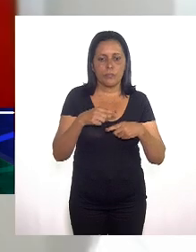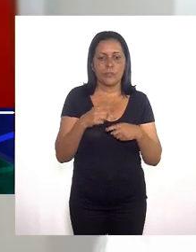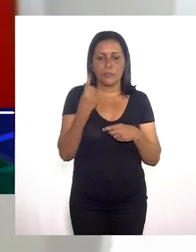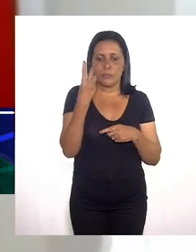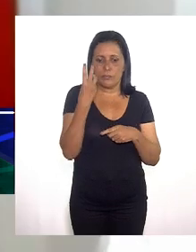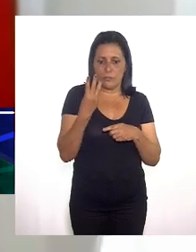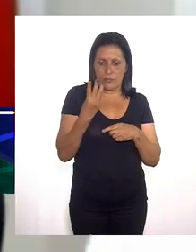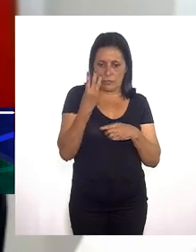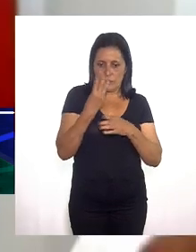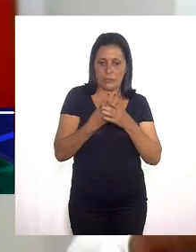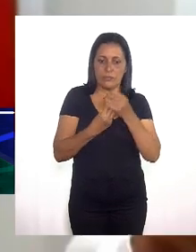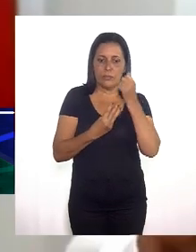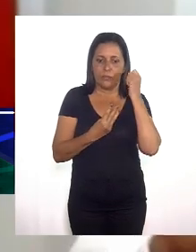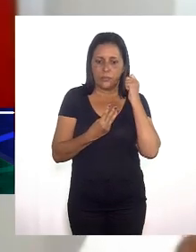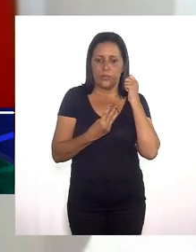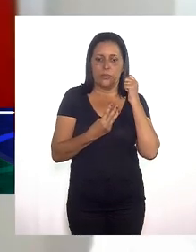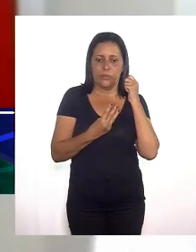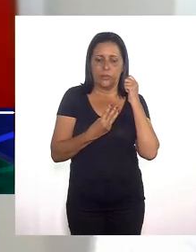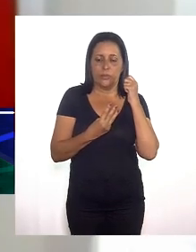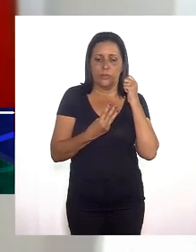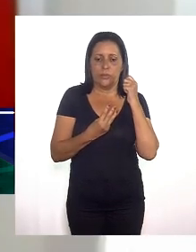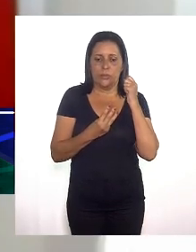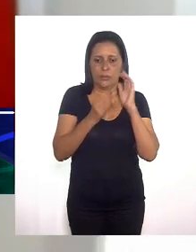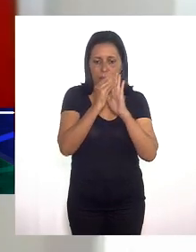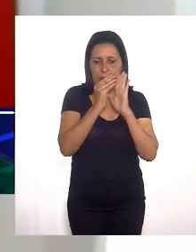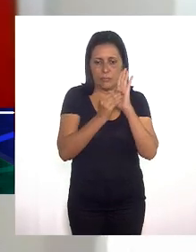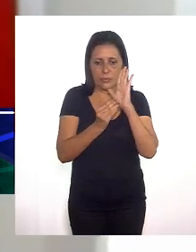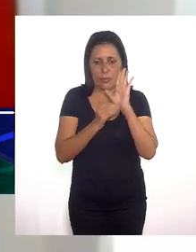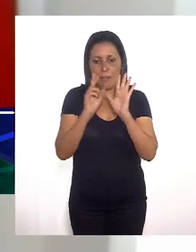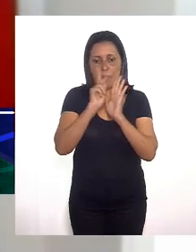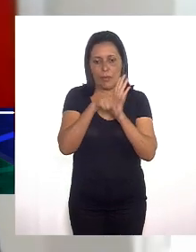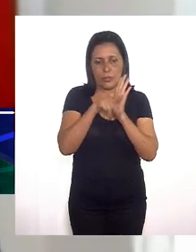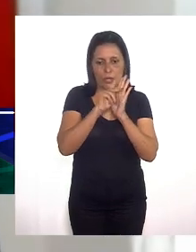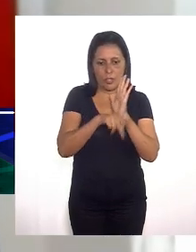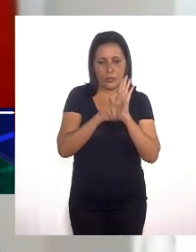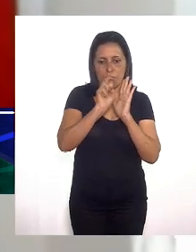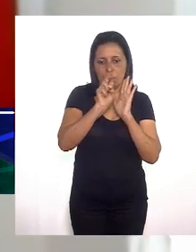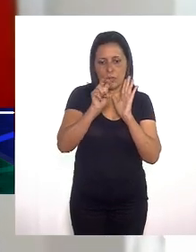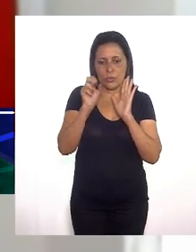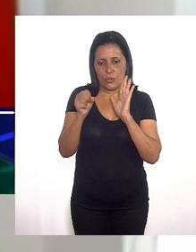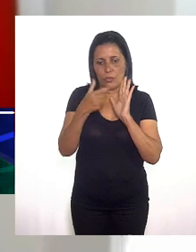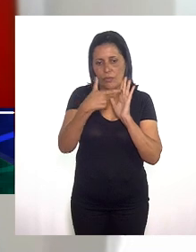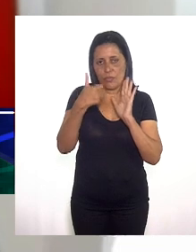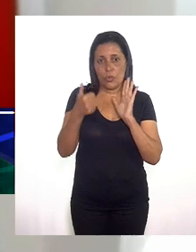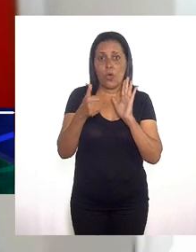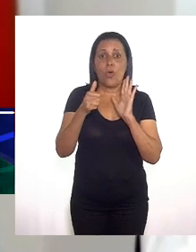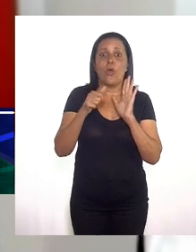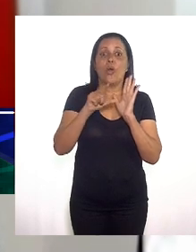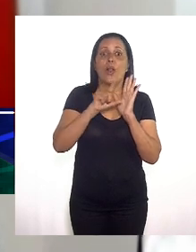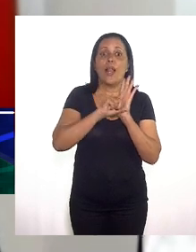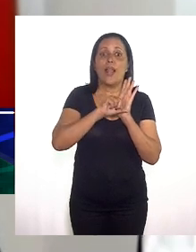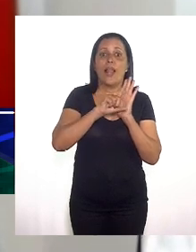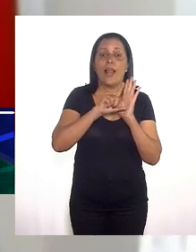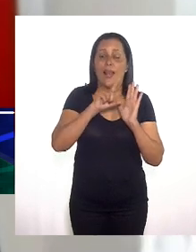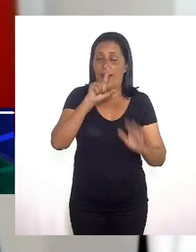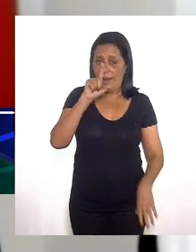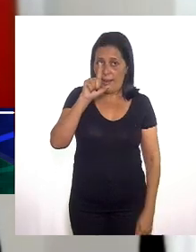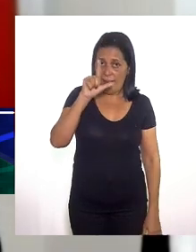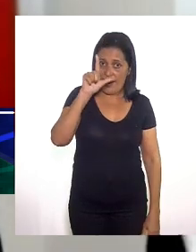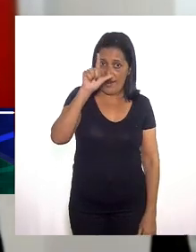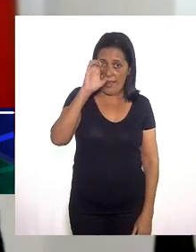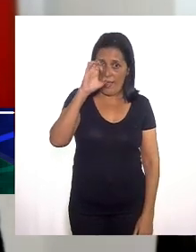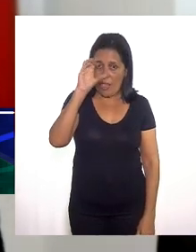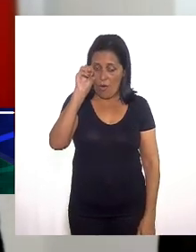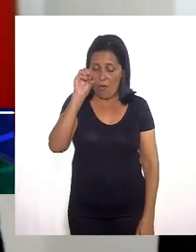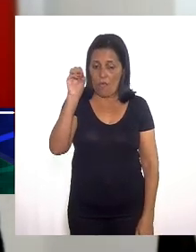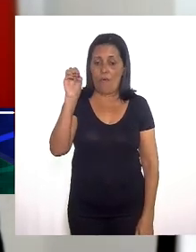emendas e retorna às comissões. Projeto de resolução 588, 2021, de autoria do deputado Léo Vieira. concede medalha Tiradentes respectivo diploma